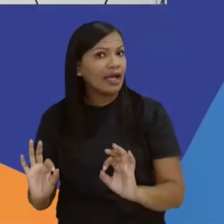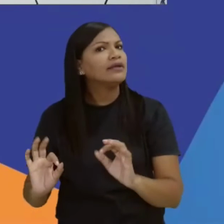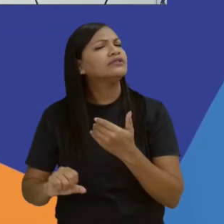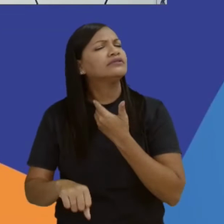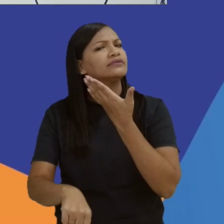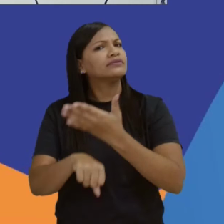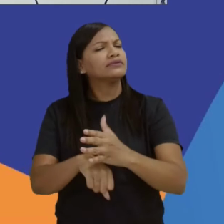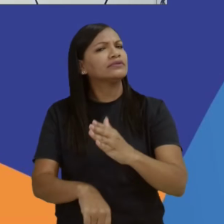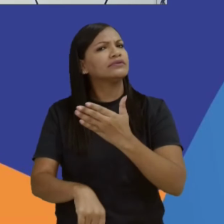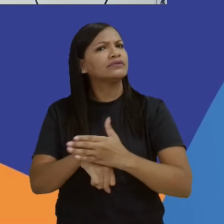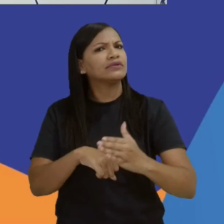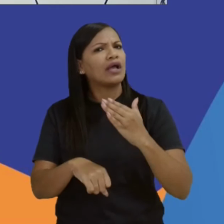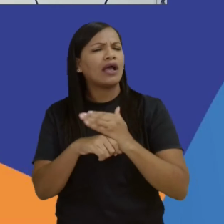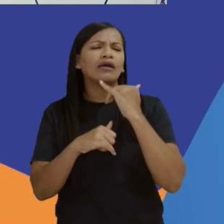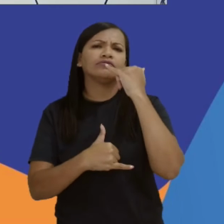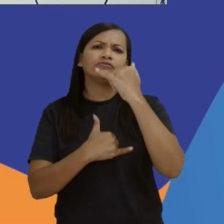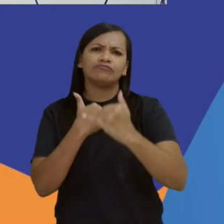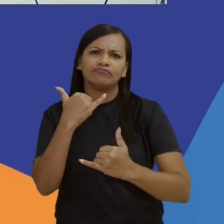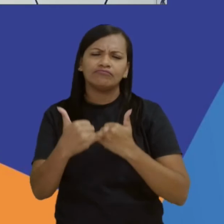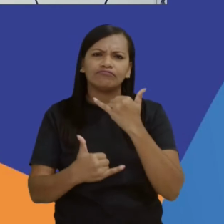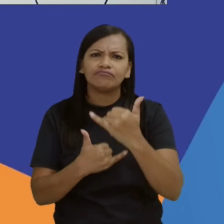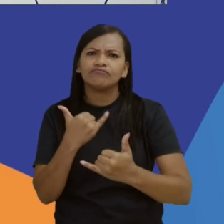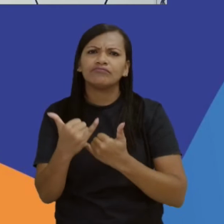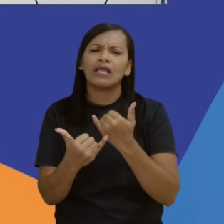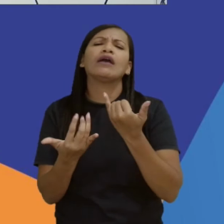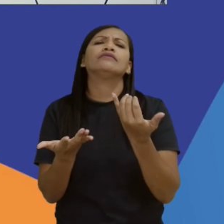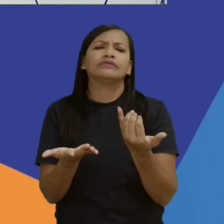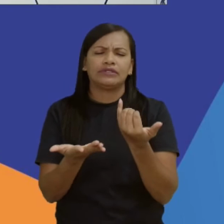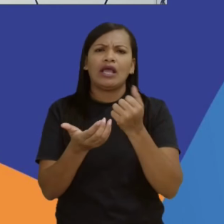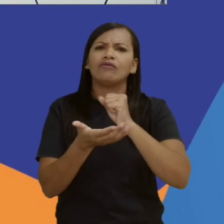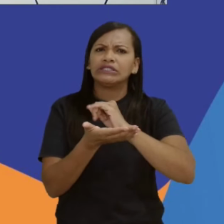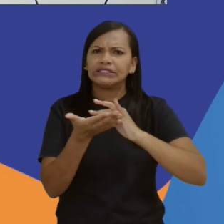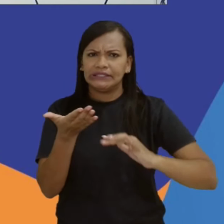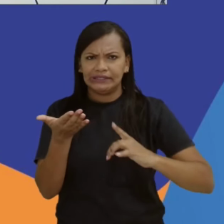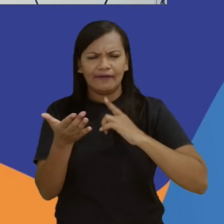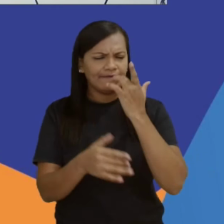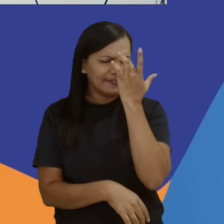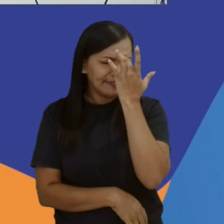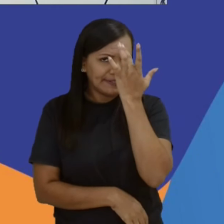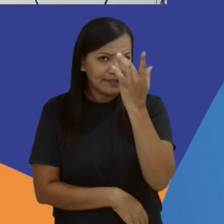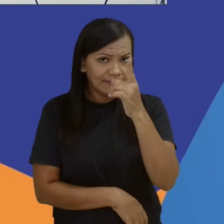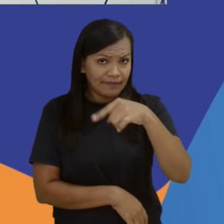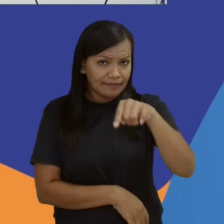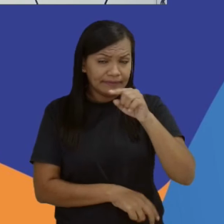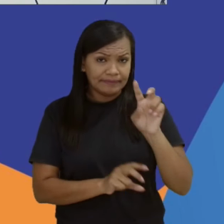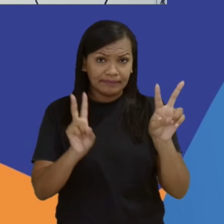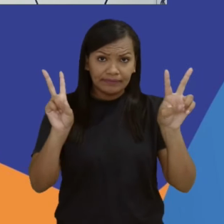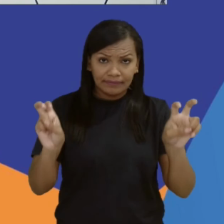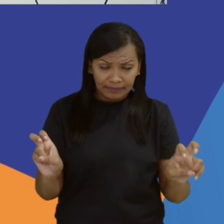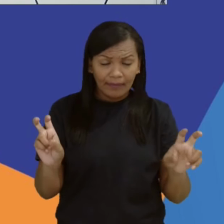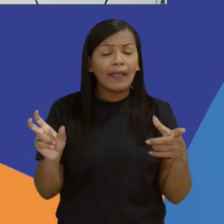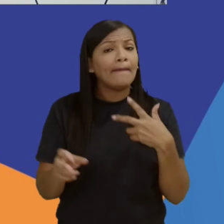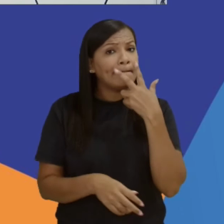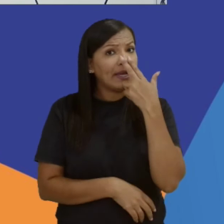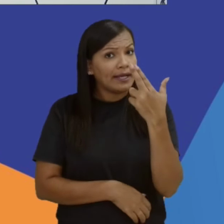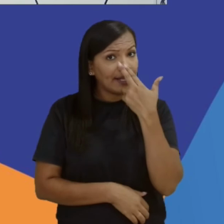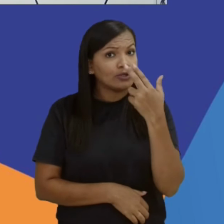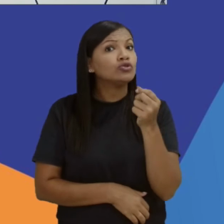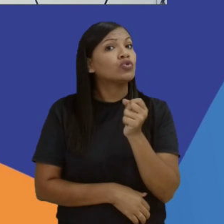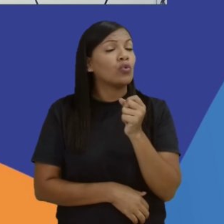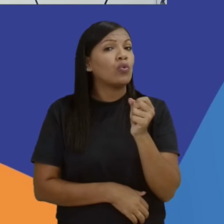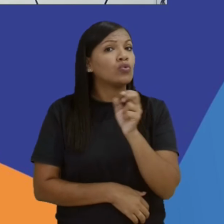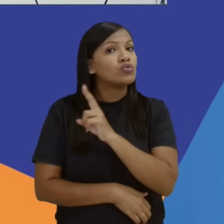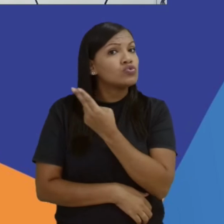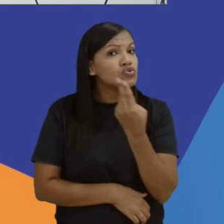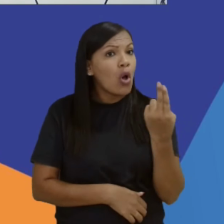vai treinando. É um joguinho bem legal que você vai ver como é simples esse descritor, apesar de imenso, não